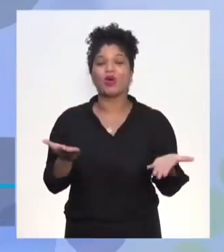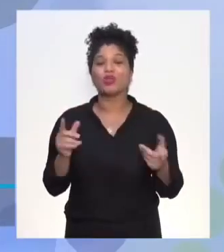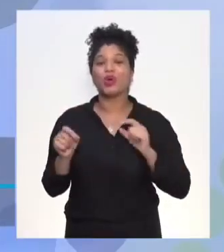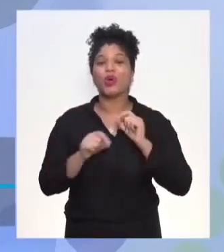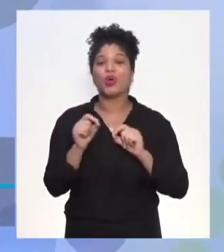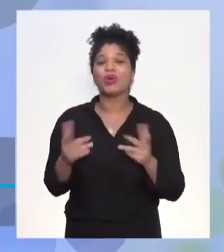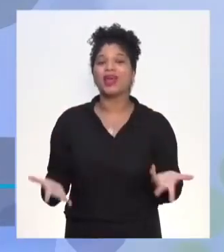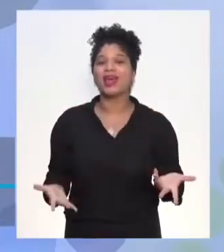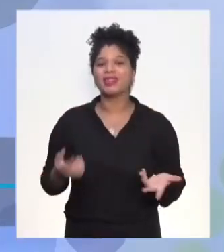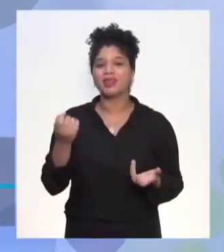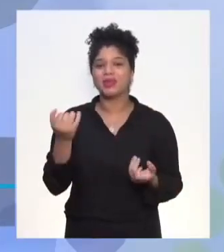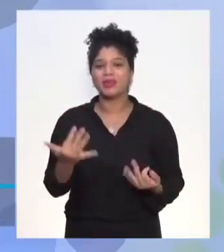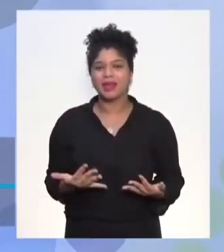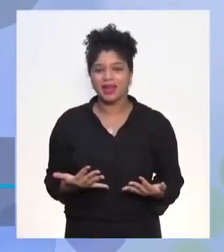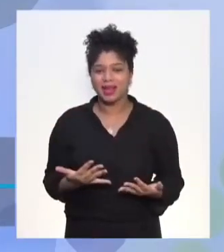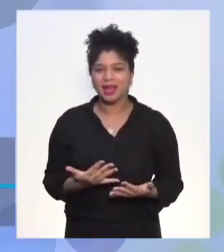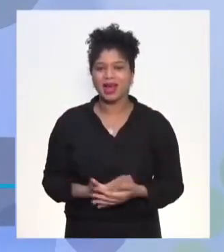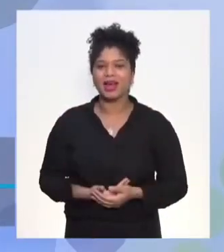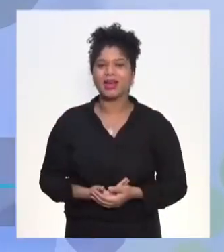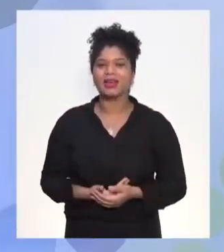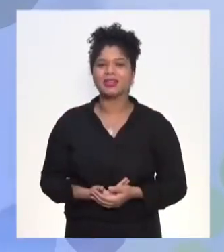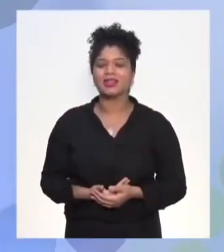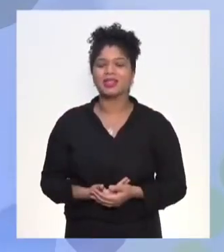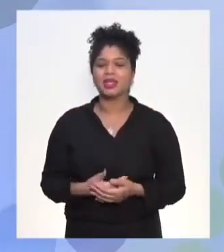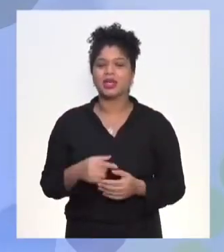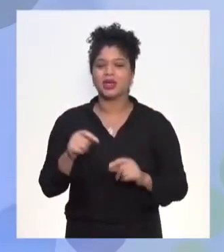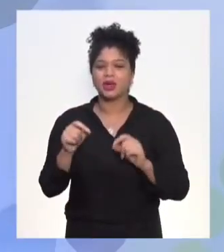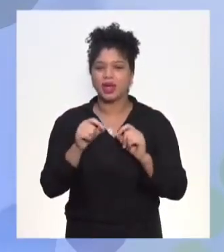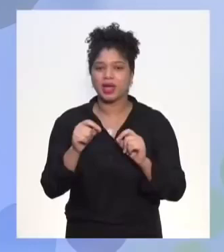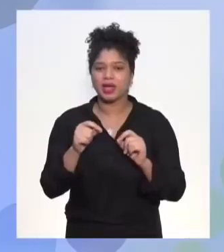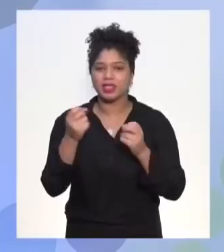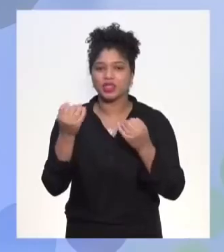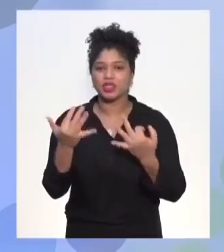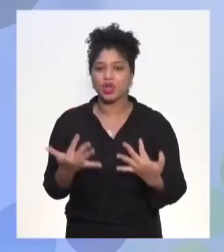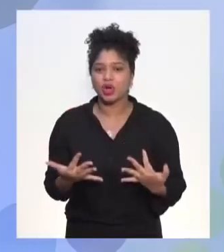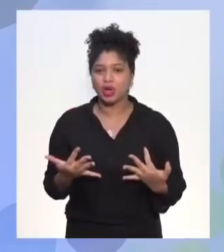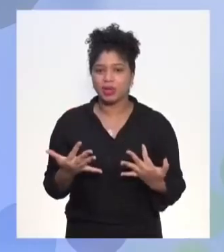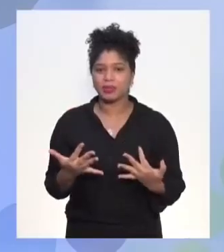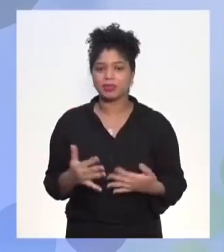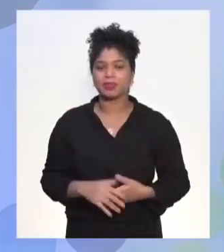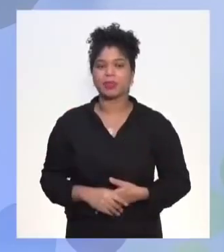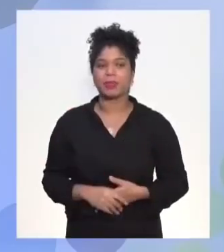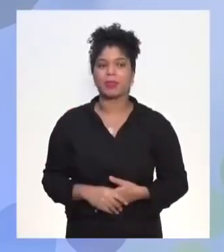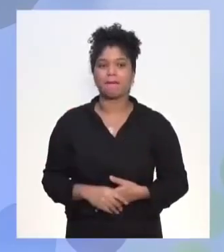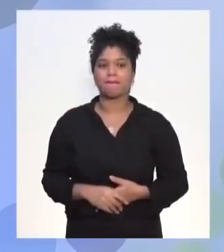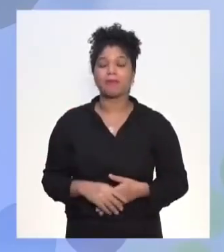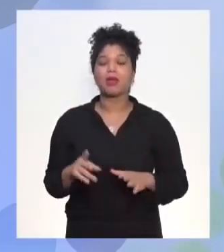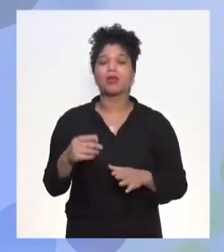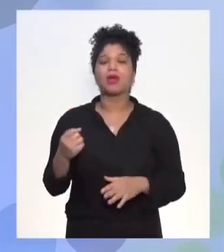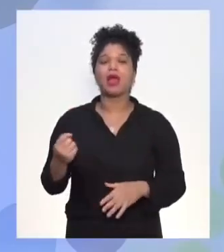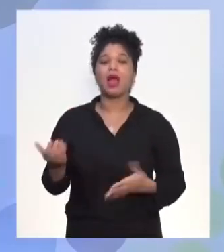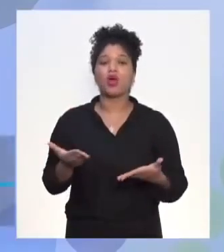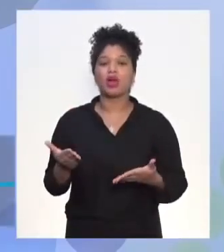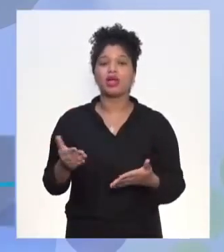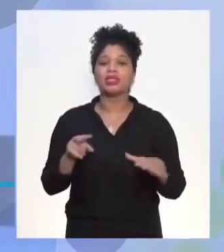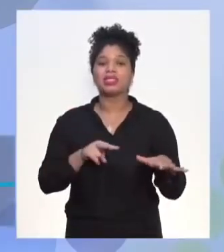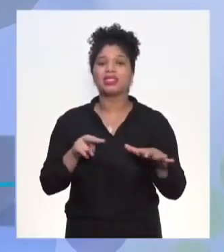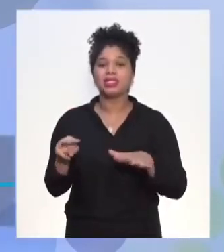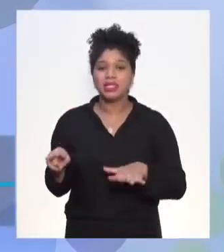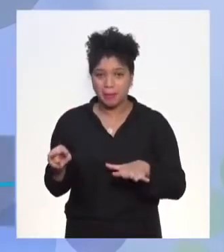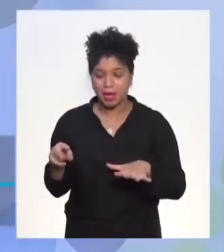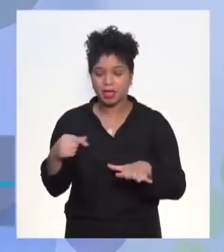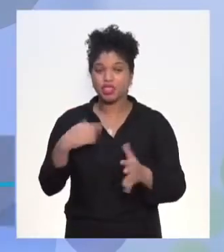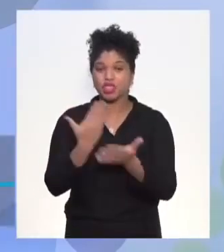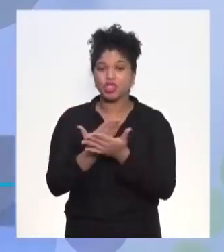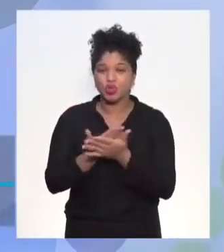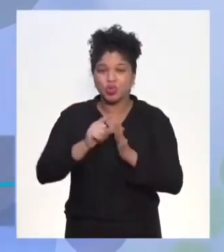sobre narrativas, contar histórias. Adoro, gosto muito mesmo. É um prazer estar com vocês. Estamos na semana de estudos intensivos,